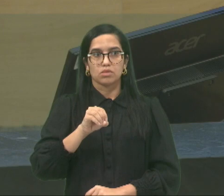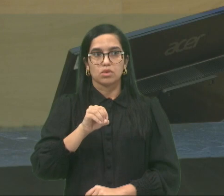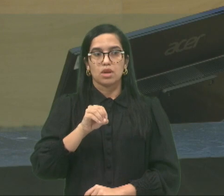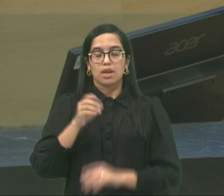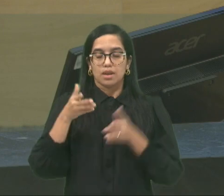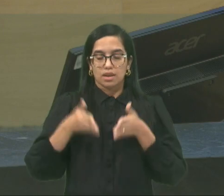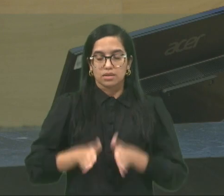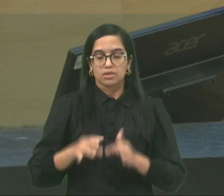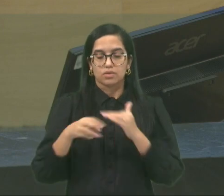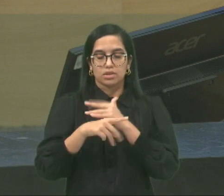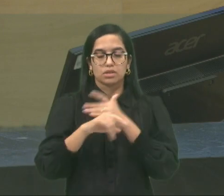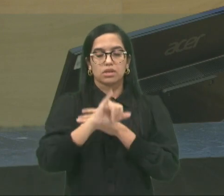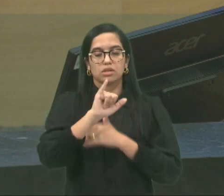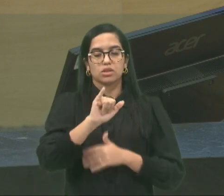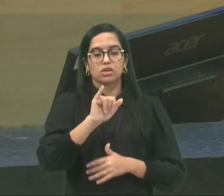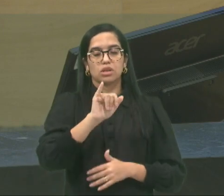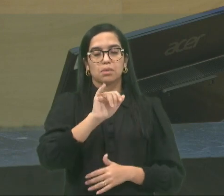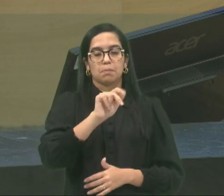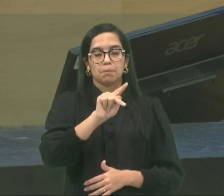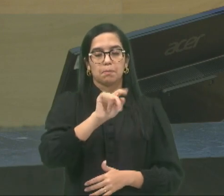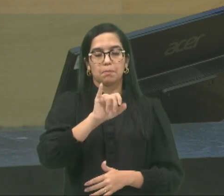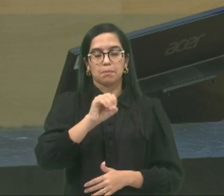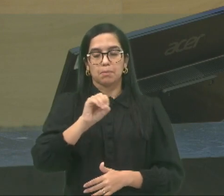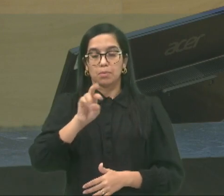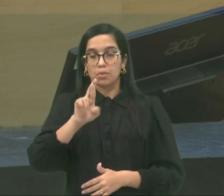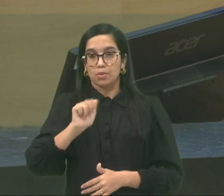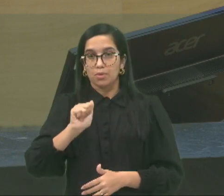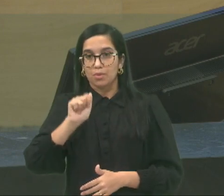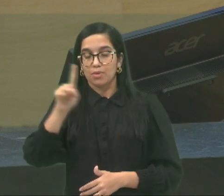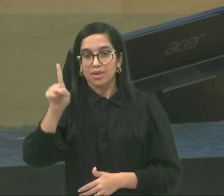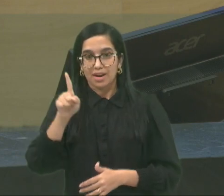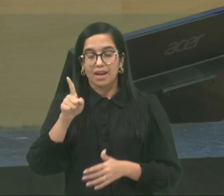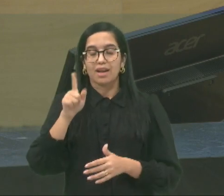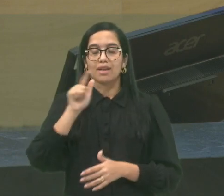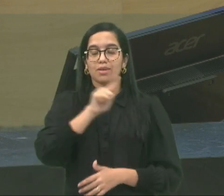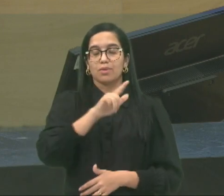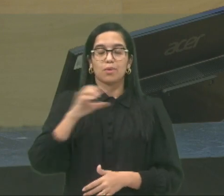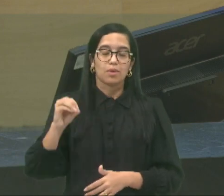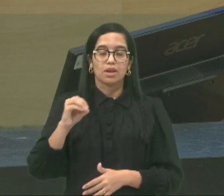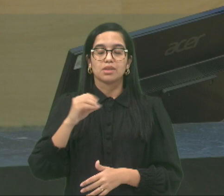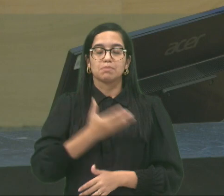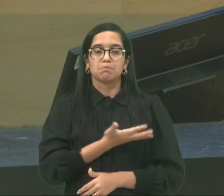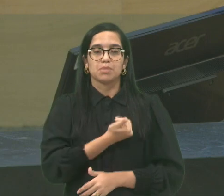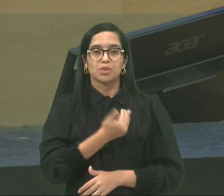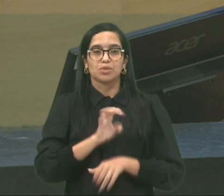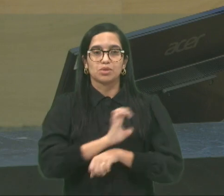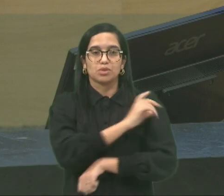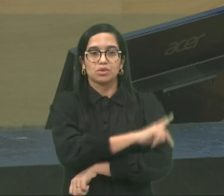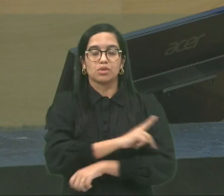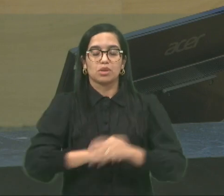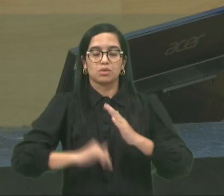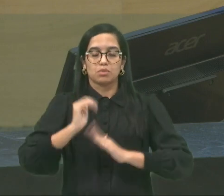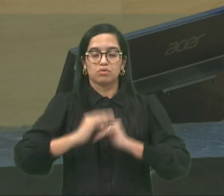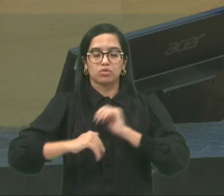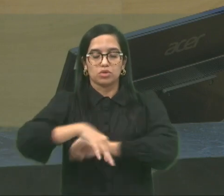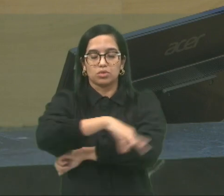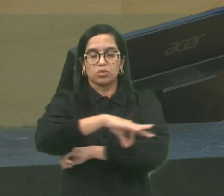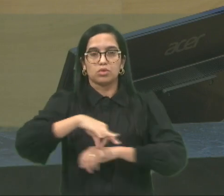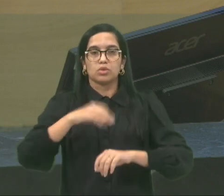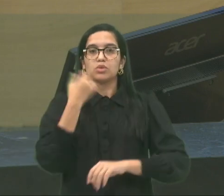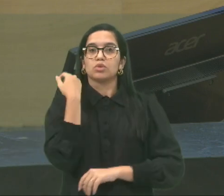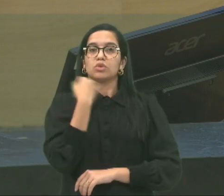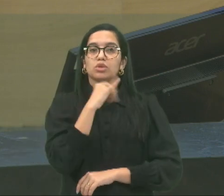Iporá, Estado do Goiás, que é apaixonado pelo Estado do Piauí. Engenheiro eletricista formado pela